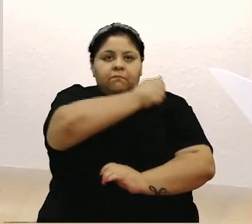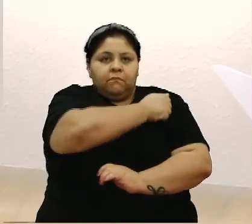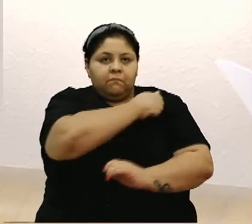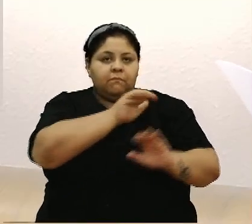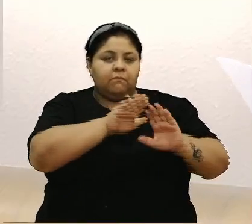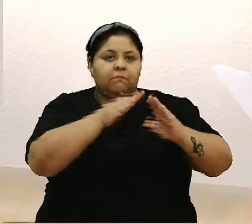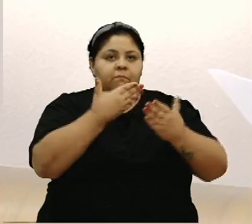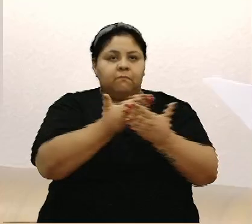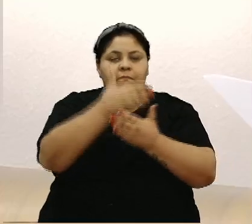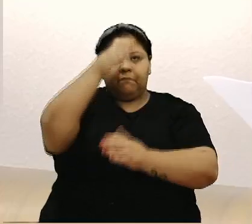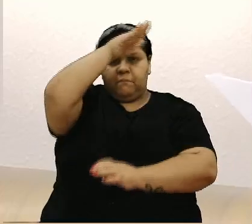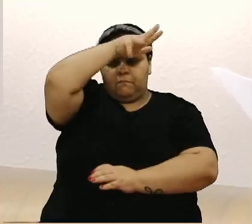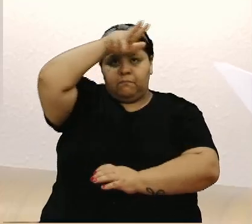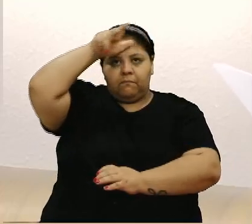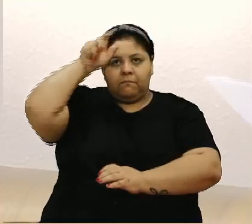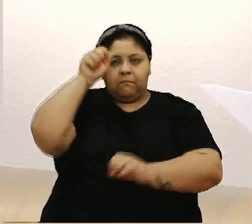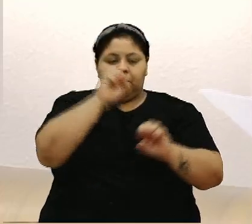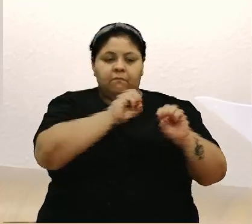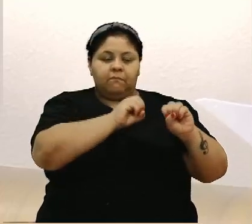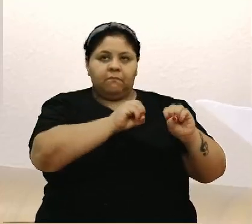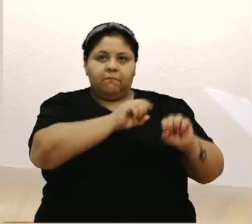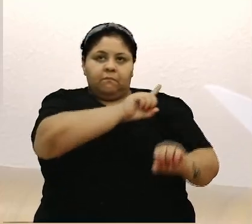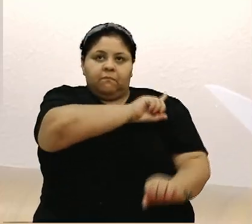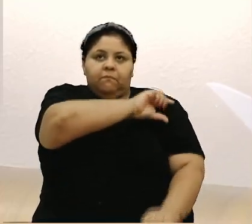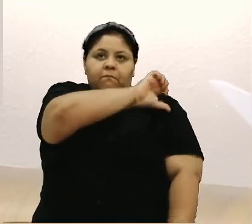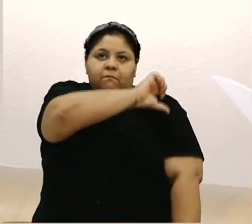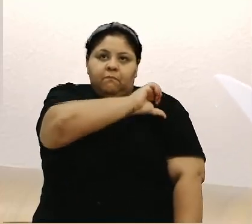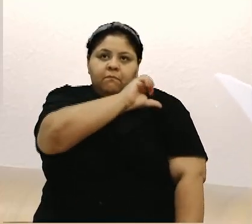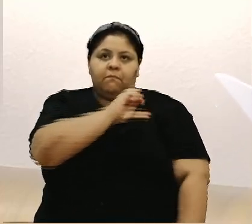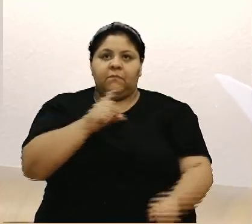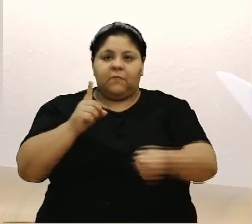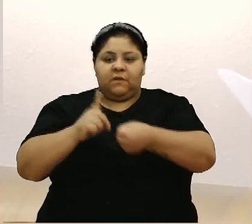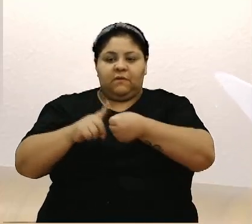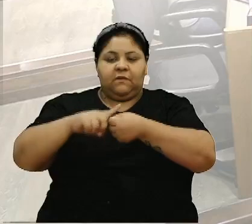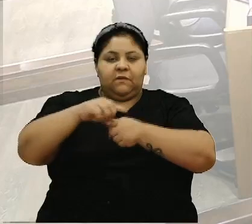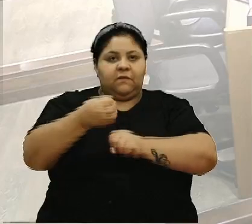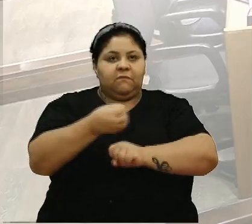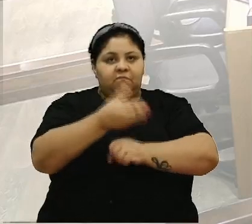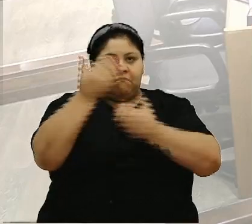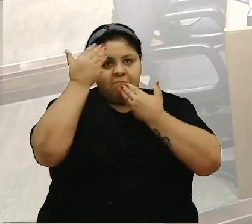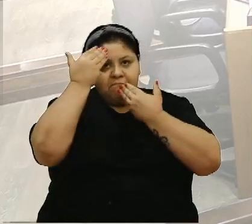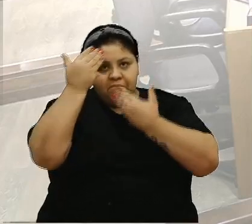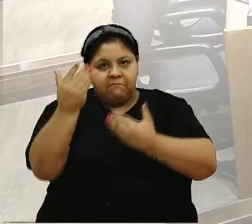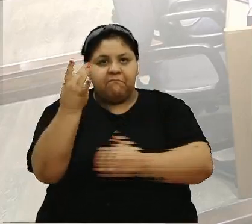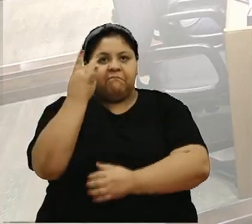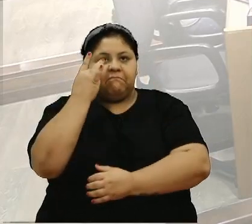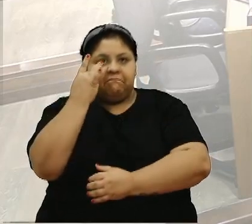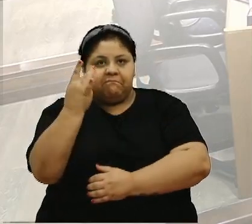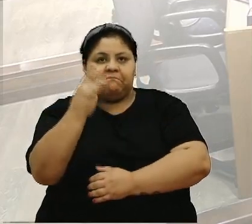Escola Municipal de Ensino Fundamental Cidade Nova. Obrigado pela presença.